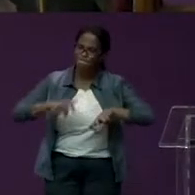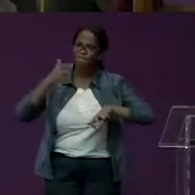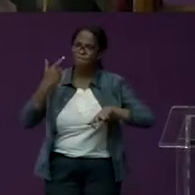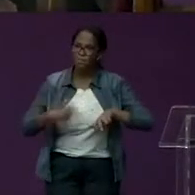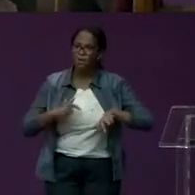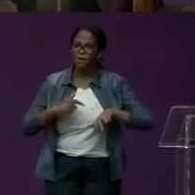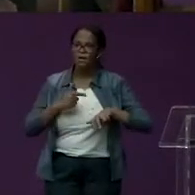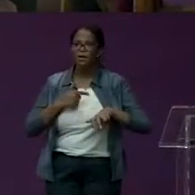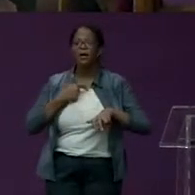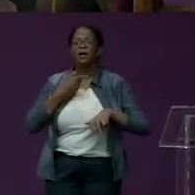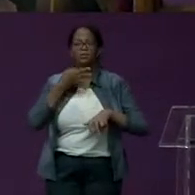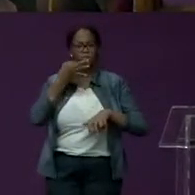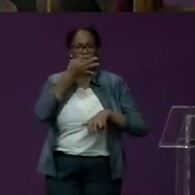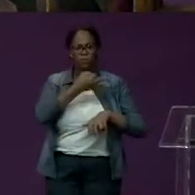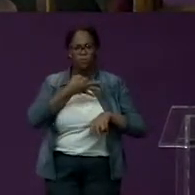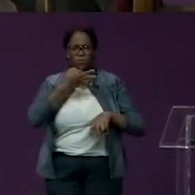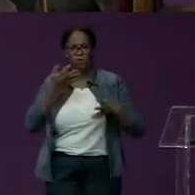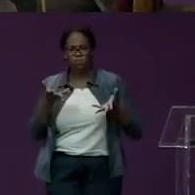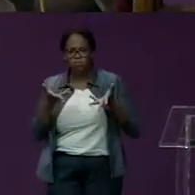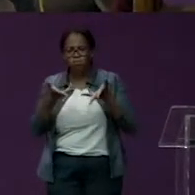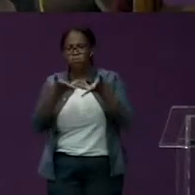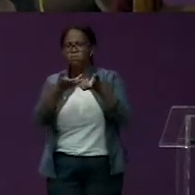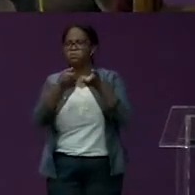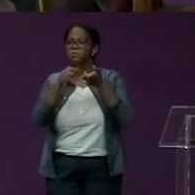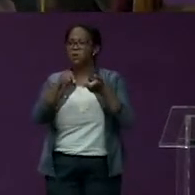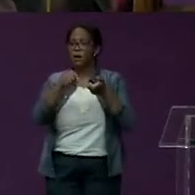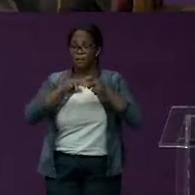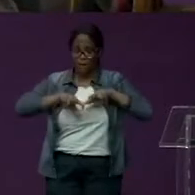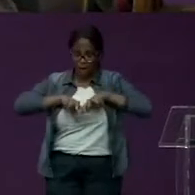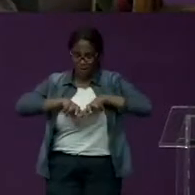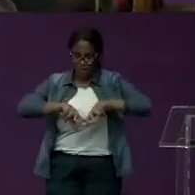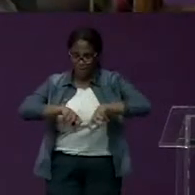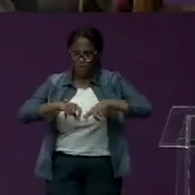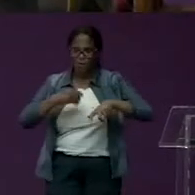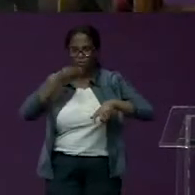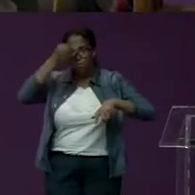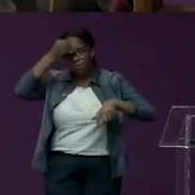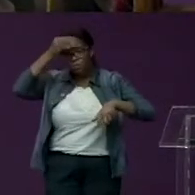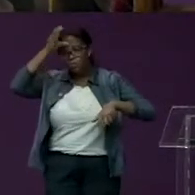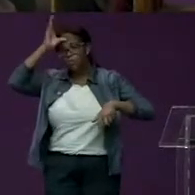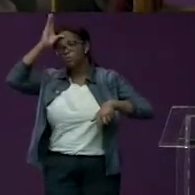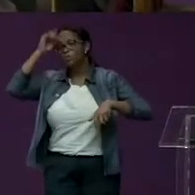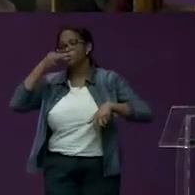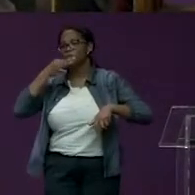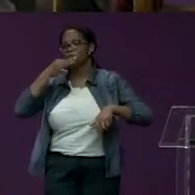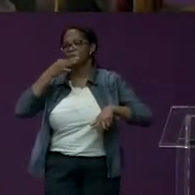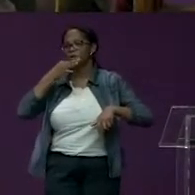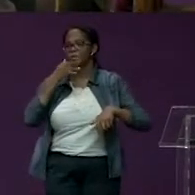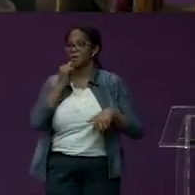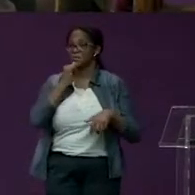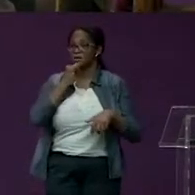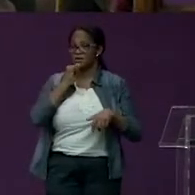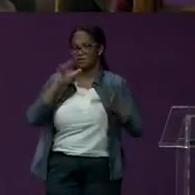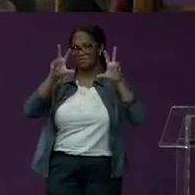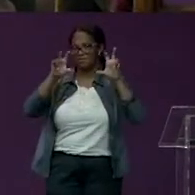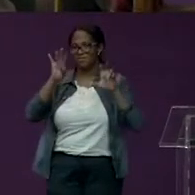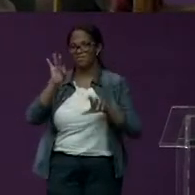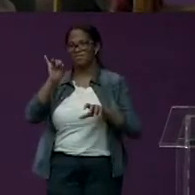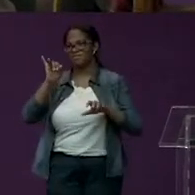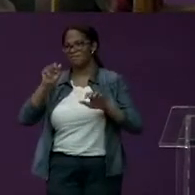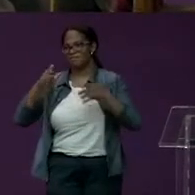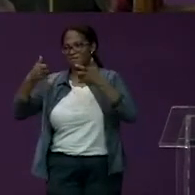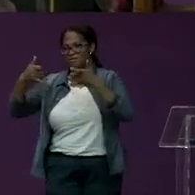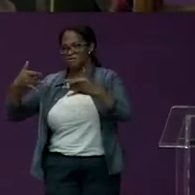falas qualificadas para aprofundar esse nosso conhecimento, como eu citei hoje, foi o caso do Gaetani, mas